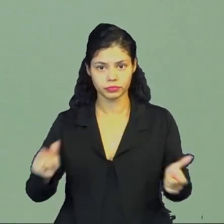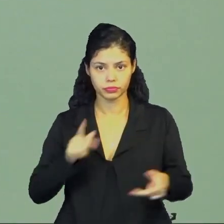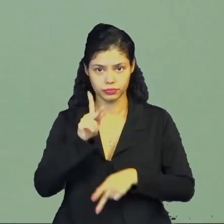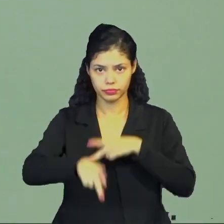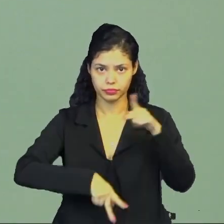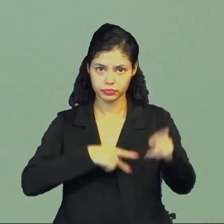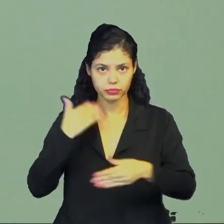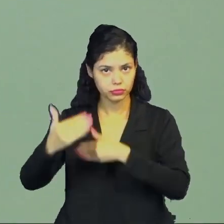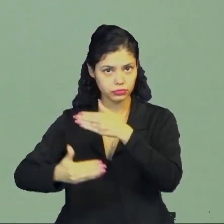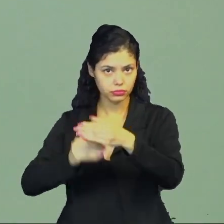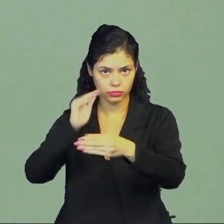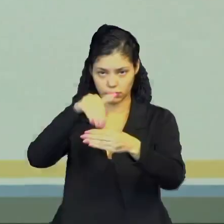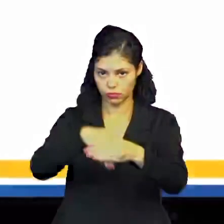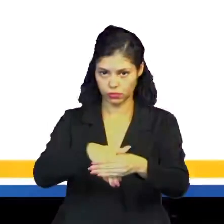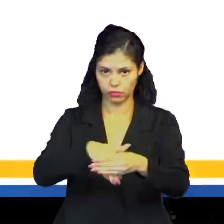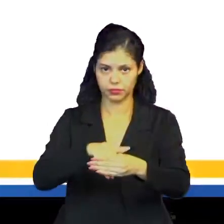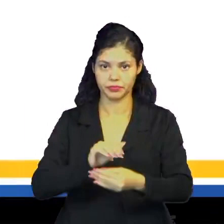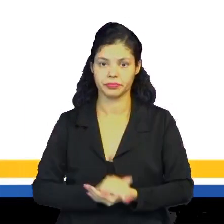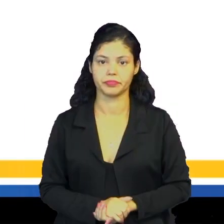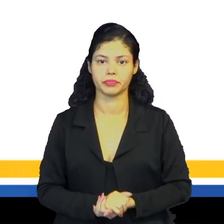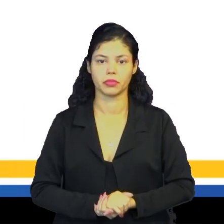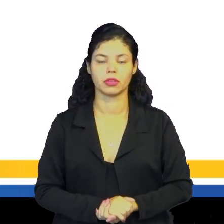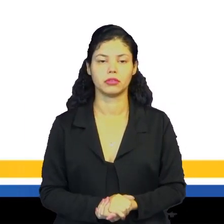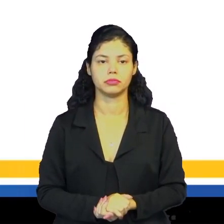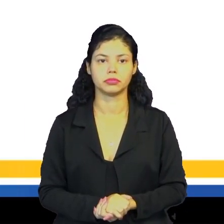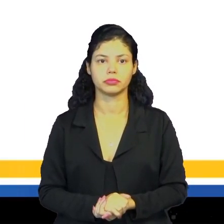população desse processo eleitoral.